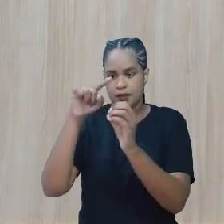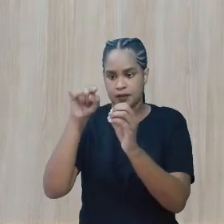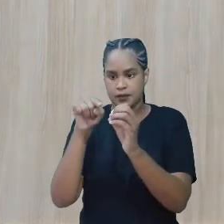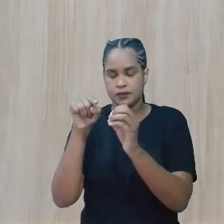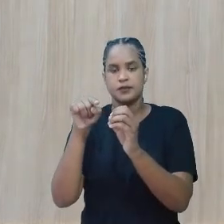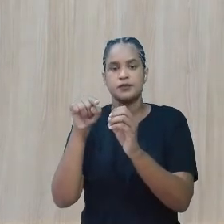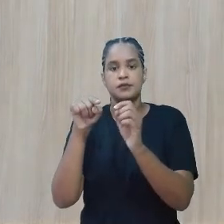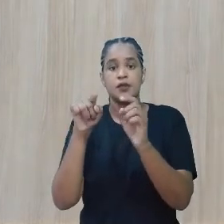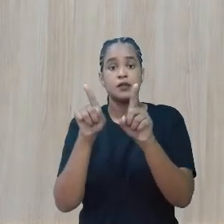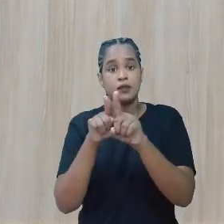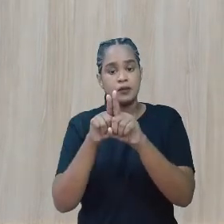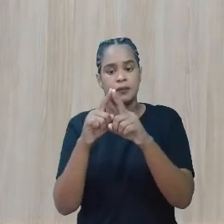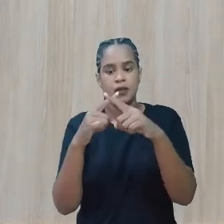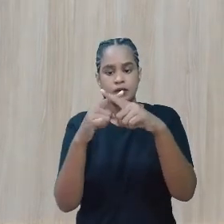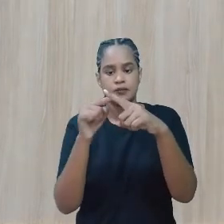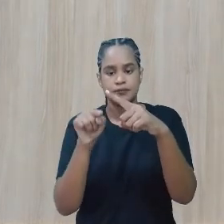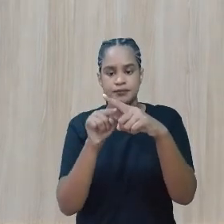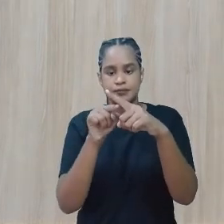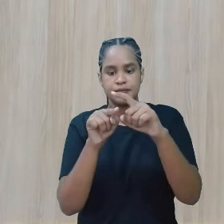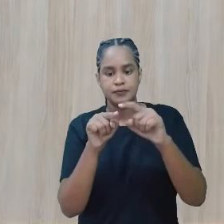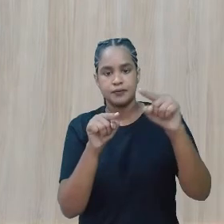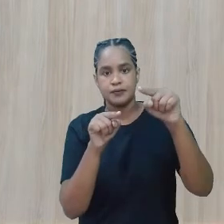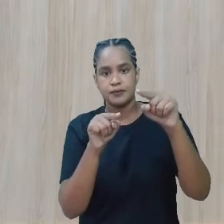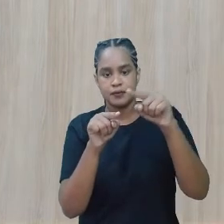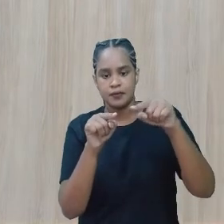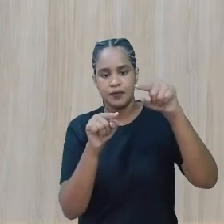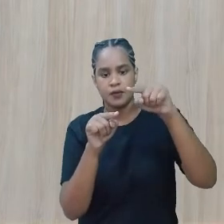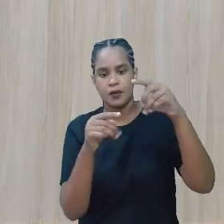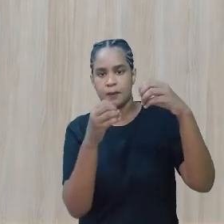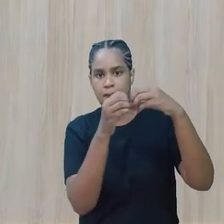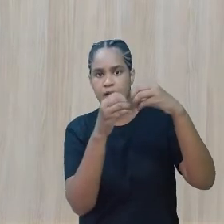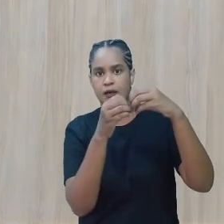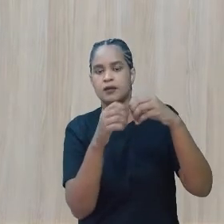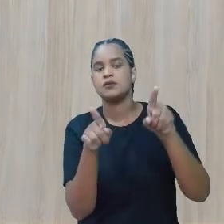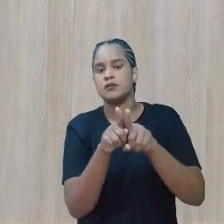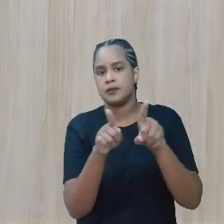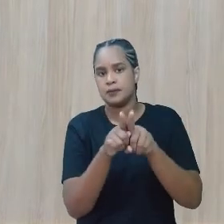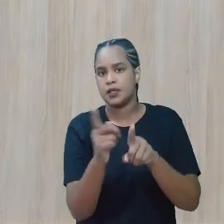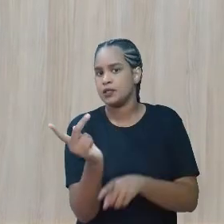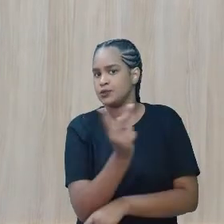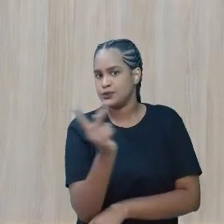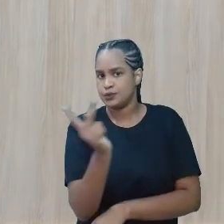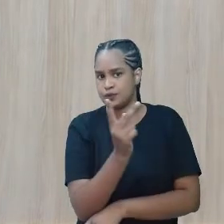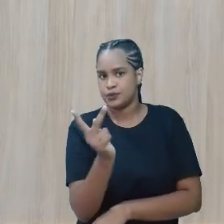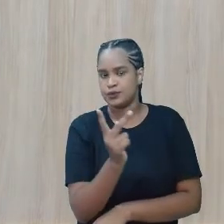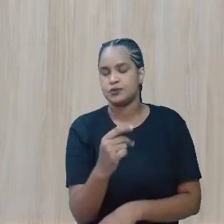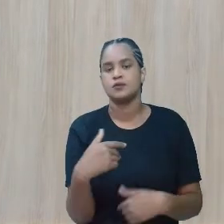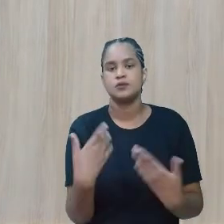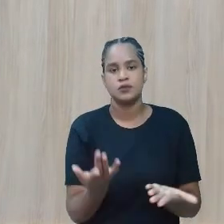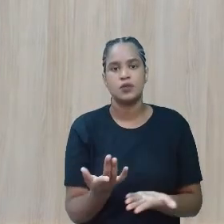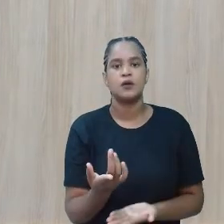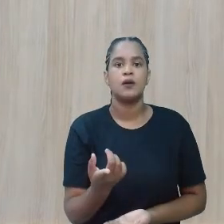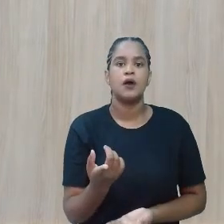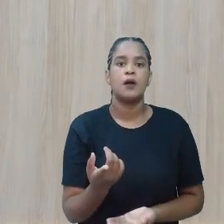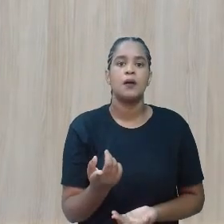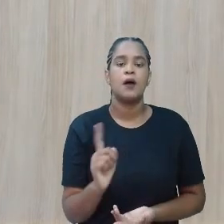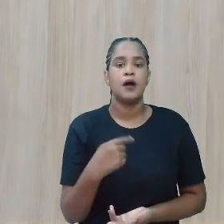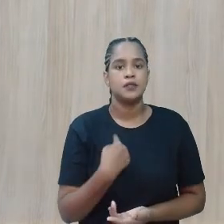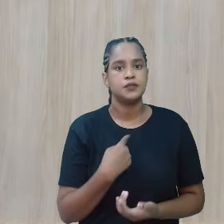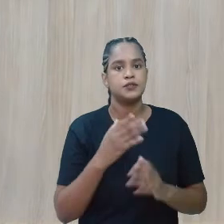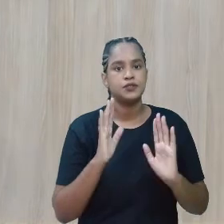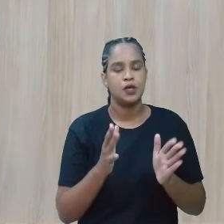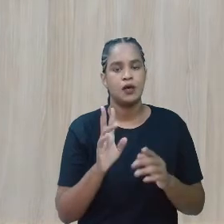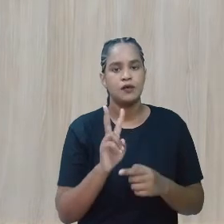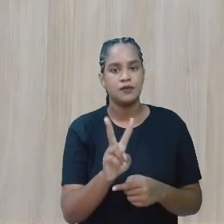é adjacente ao ângulozinho que está à direita, tá joia? Então, temos aí a definição de ângulos opostos pelo